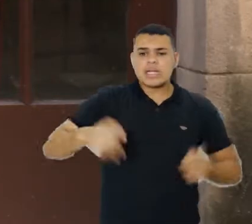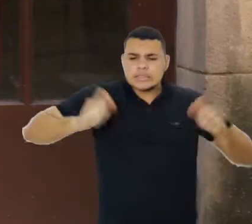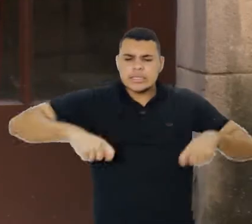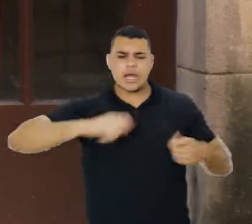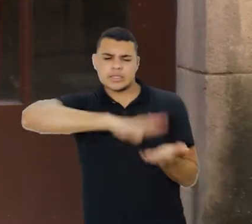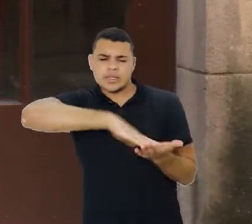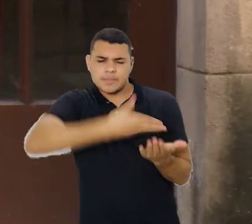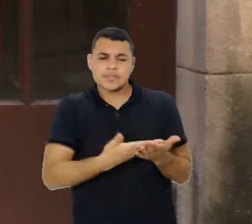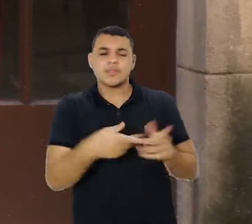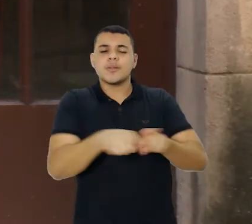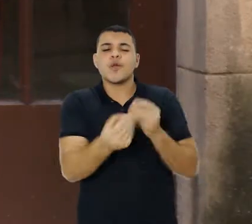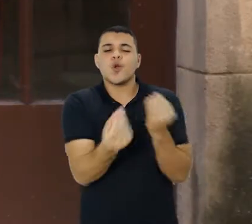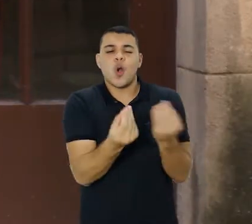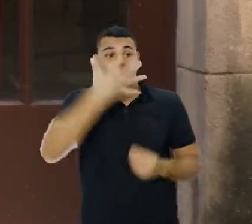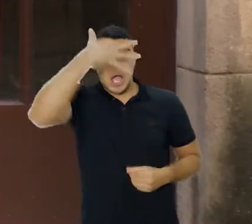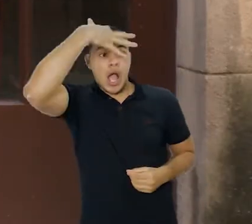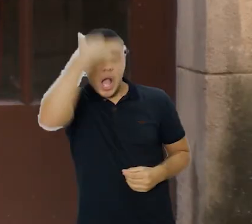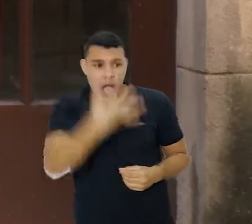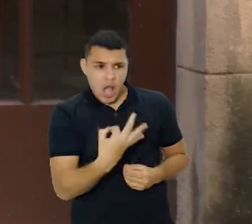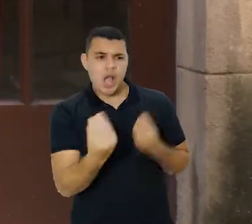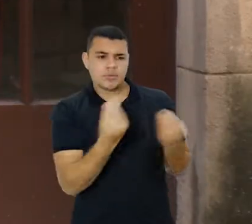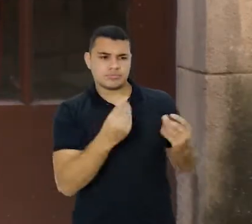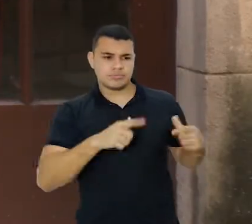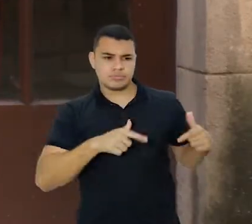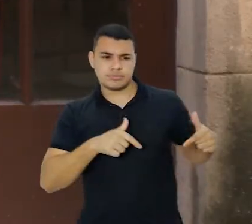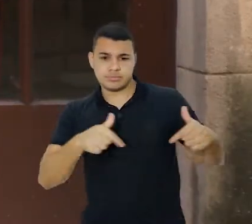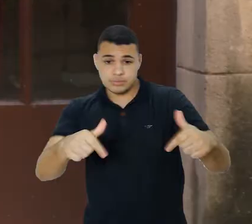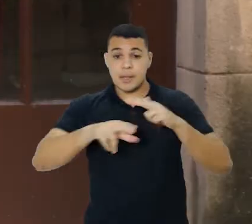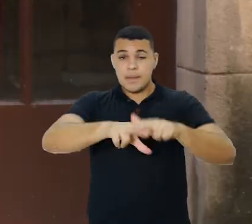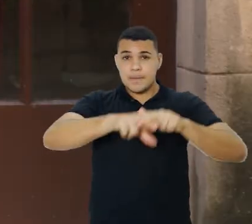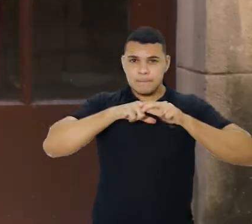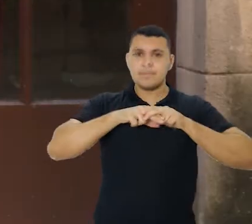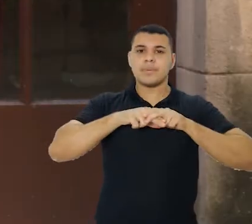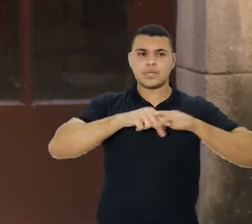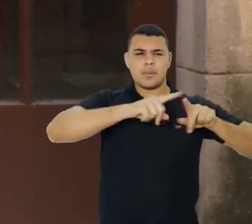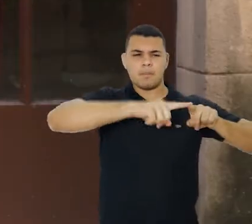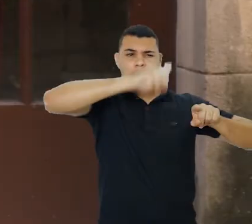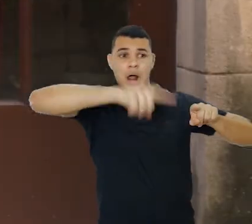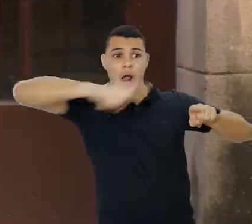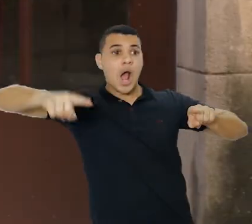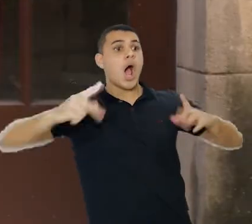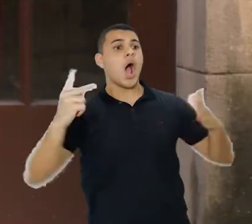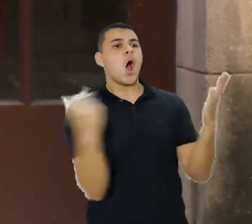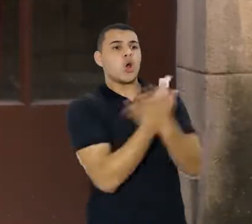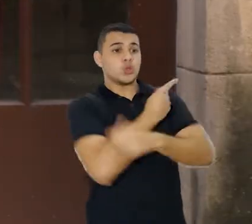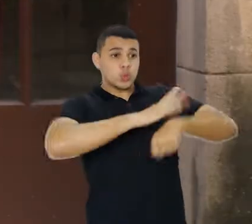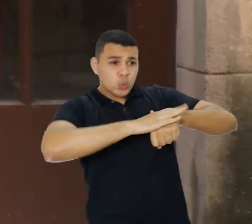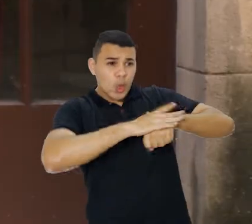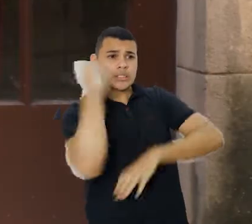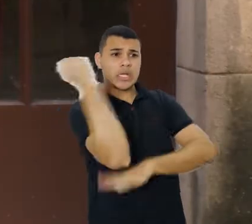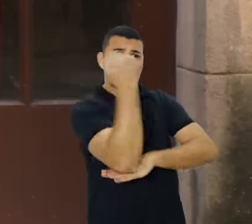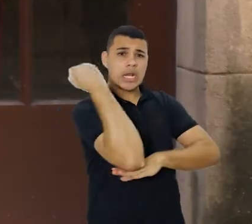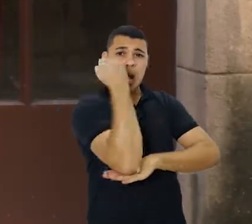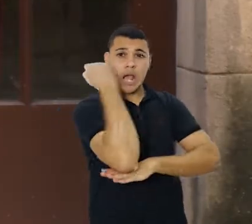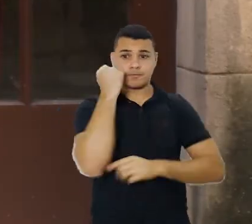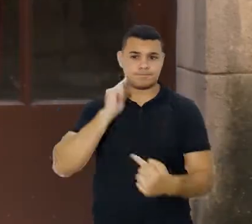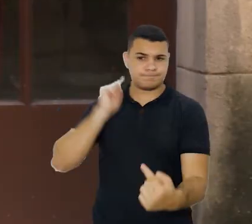a interpretação e a compreensão das medidas de frequência de doenças e agravos,